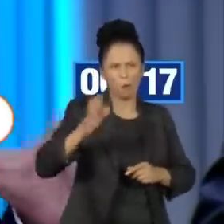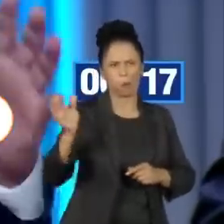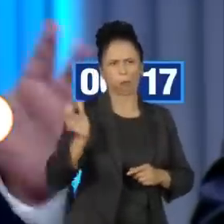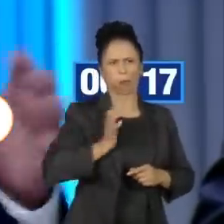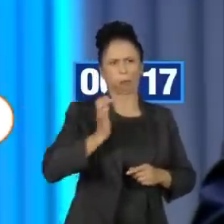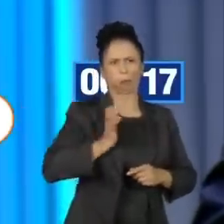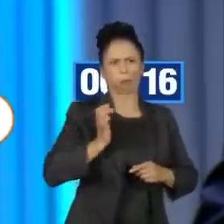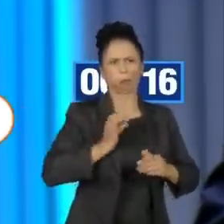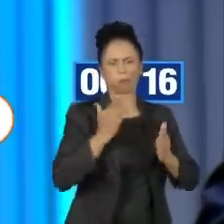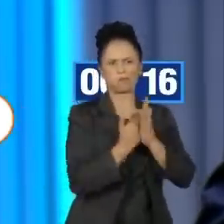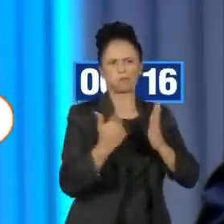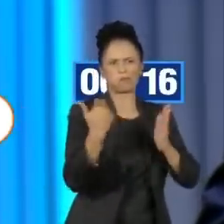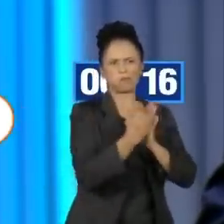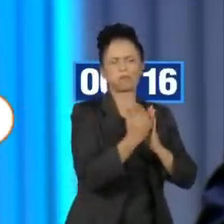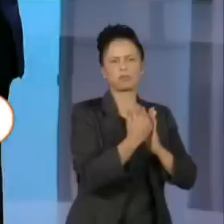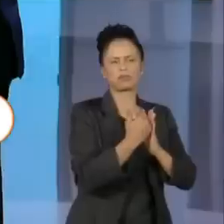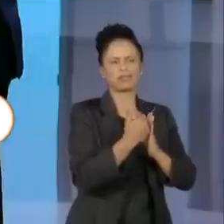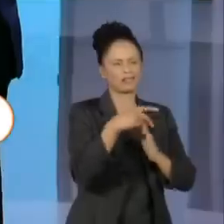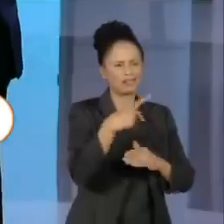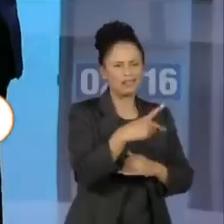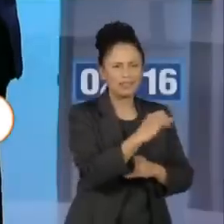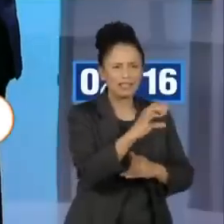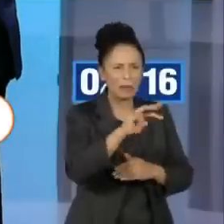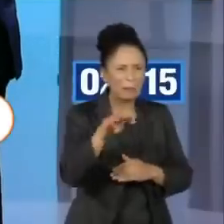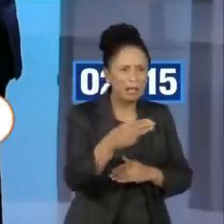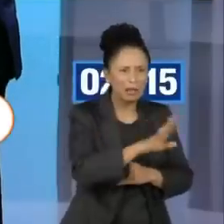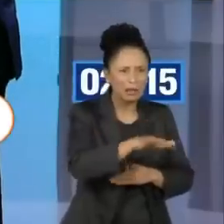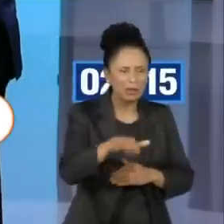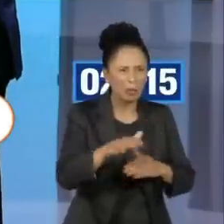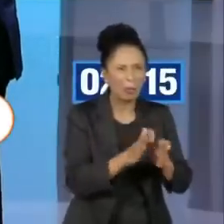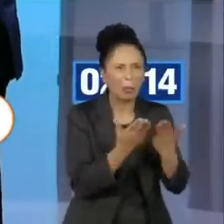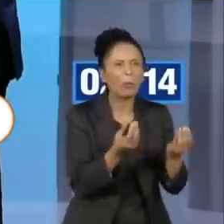que possui 100 milhões de brasileiros mais pobres